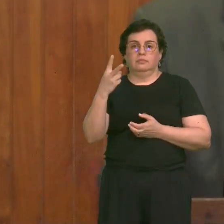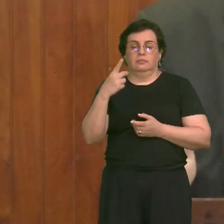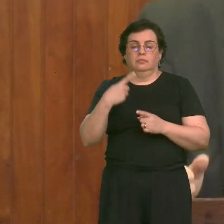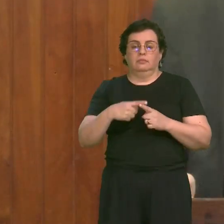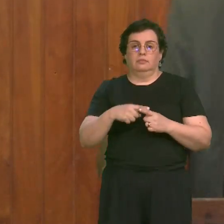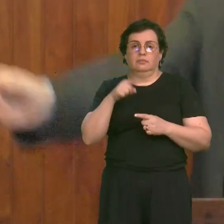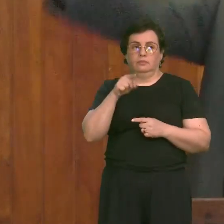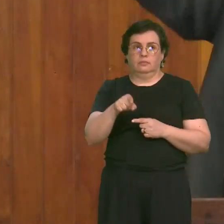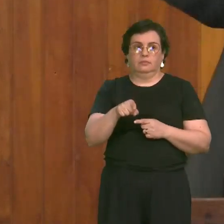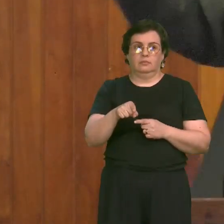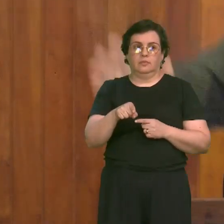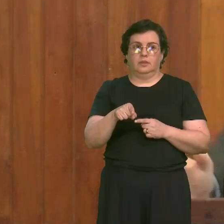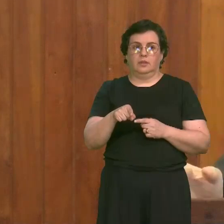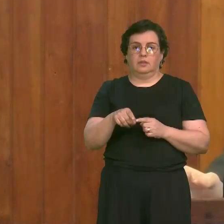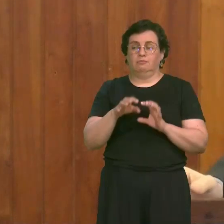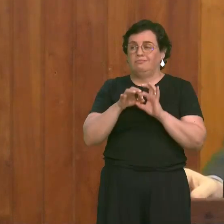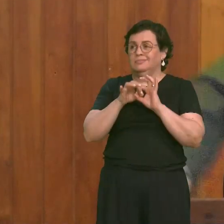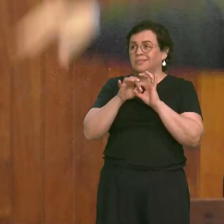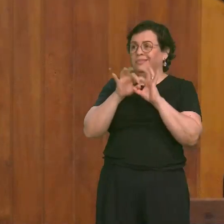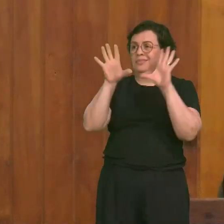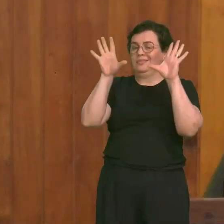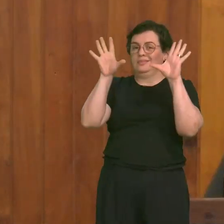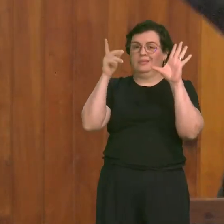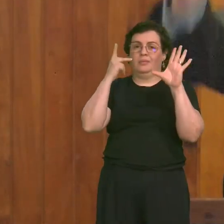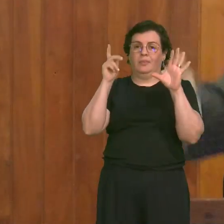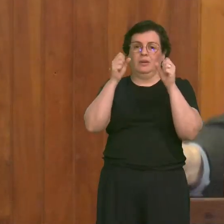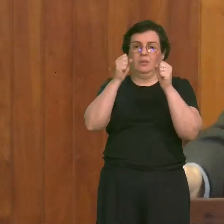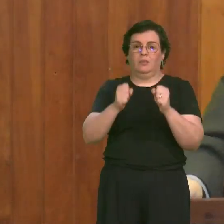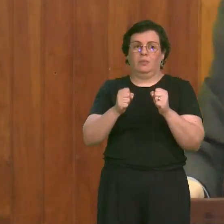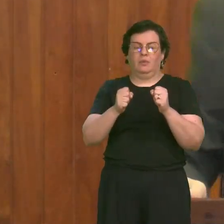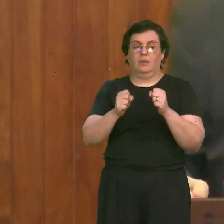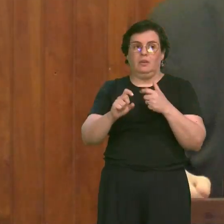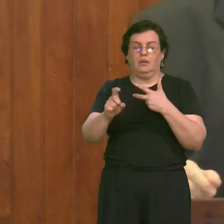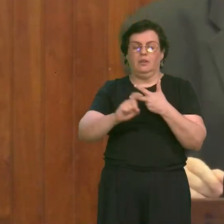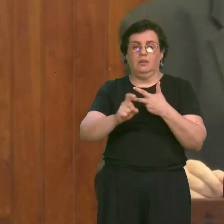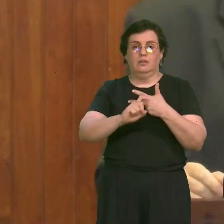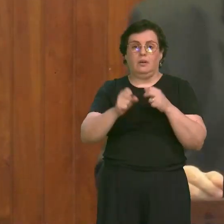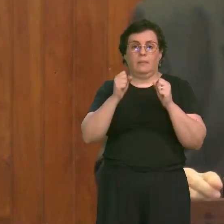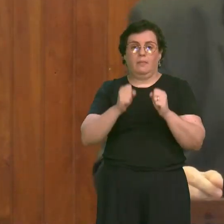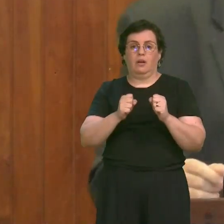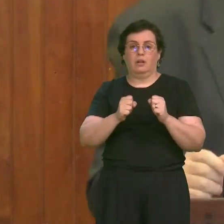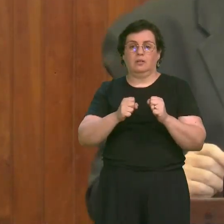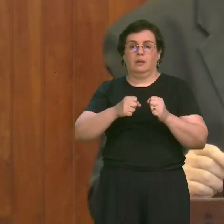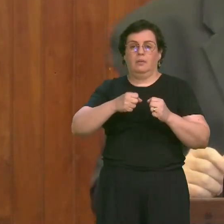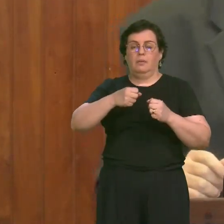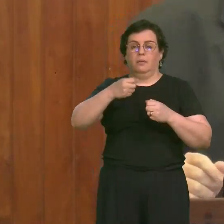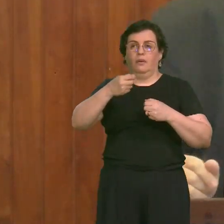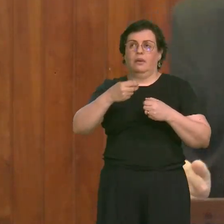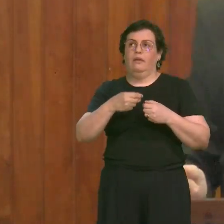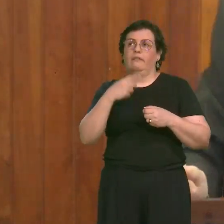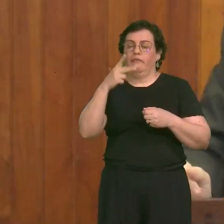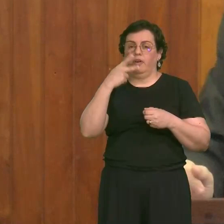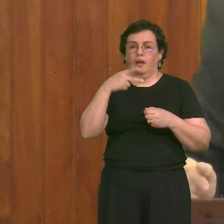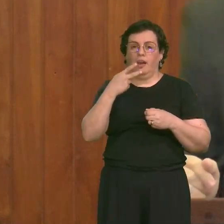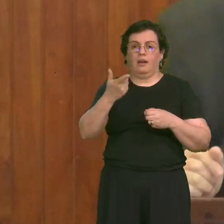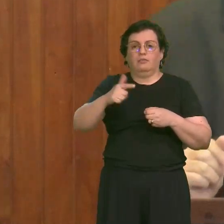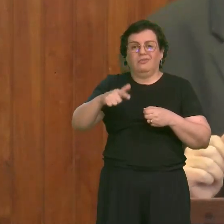se até 1,2 deixa todas as margens para que o poder executivo possa arguir inconstitucionalidade